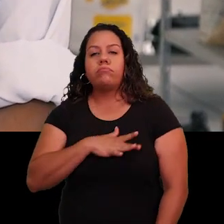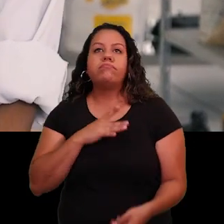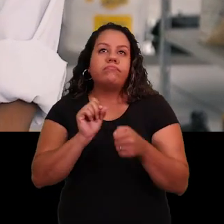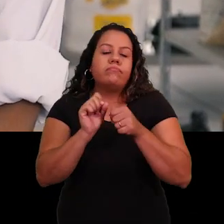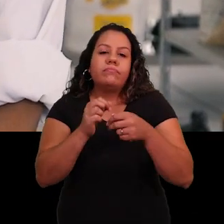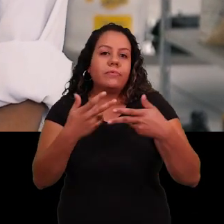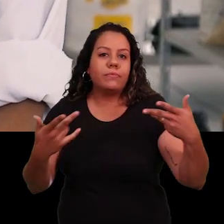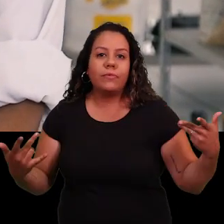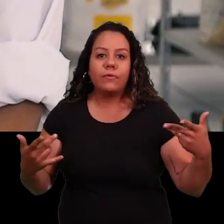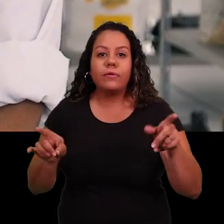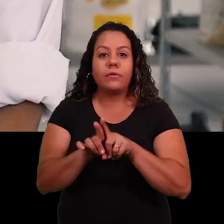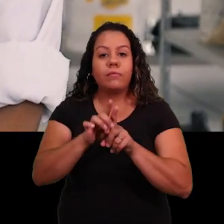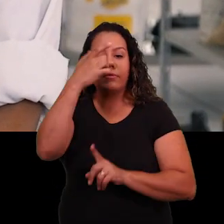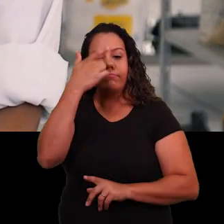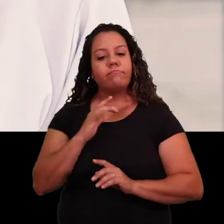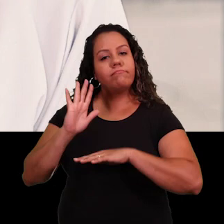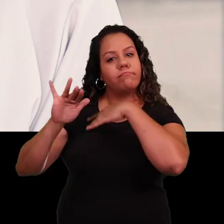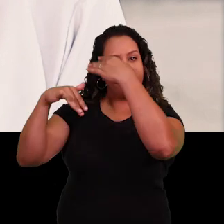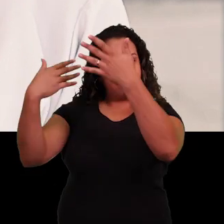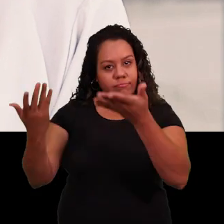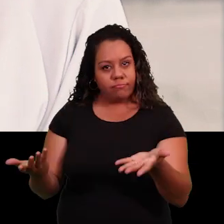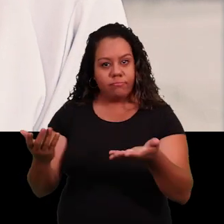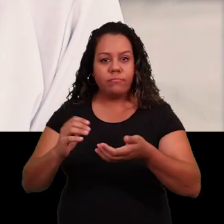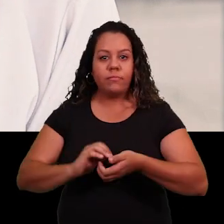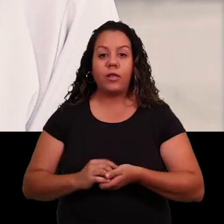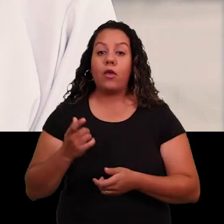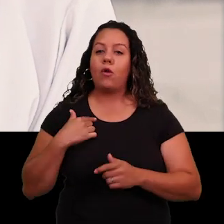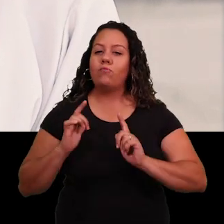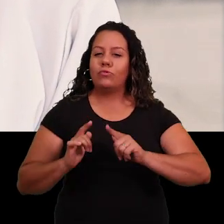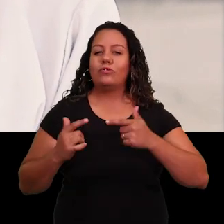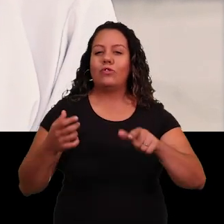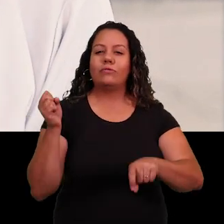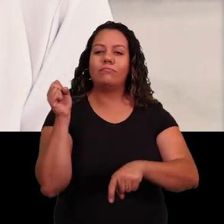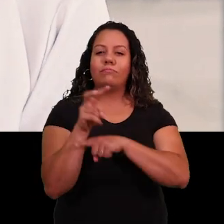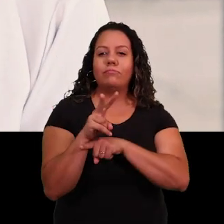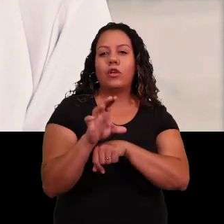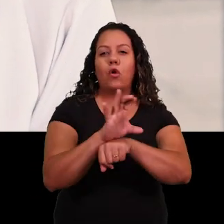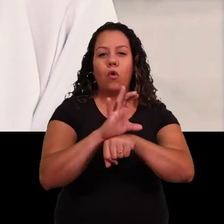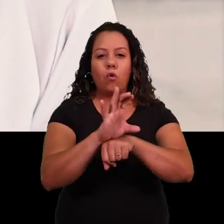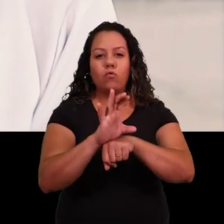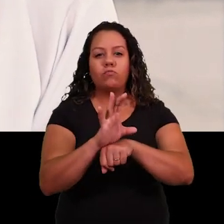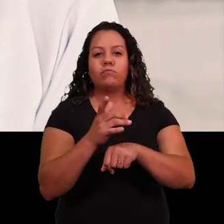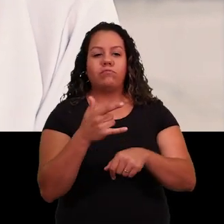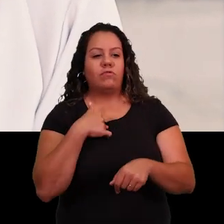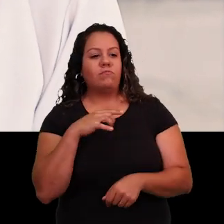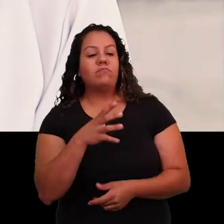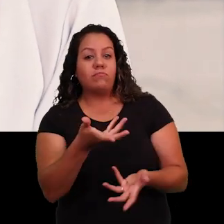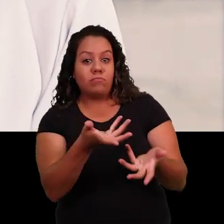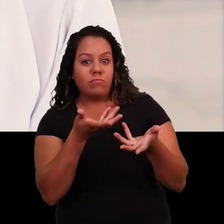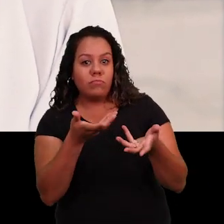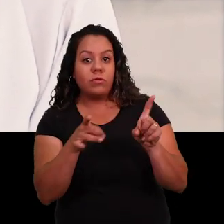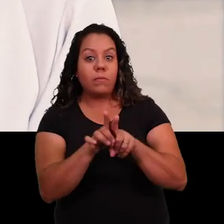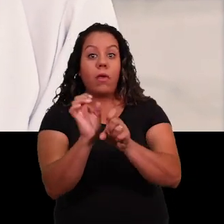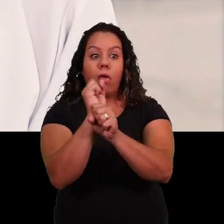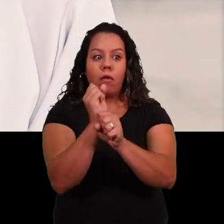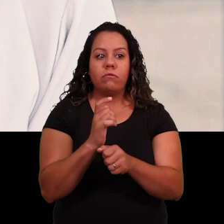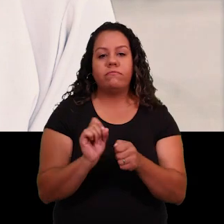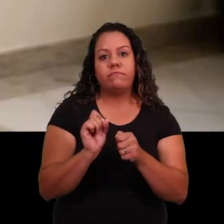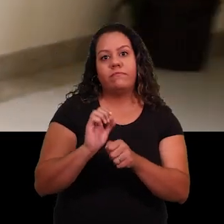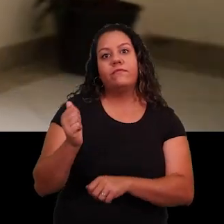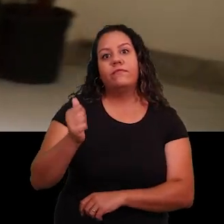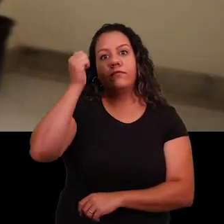algo que pudesse me desenvolver como pessoa também. Eu tive a sorte de ingressar no curso que eu queria no ano que eu fui fazer vestibular, então